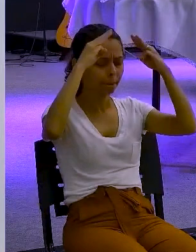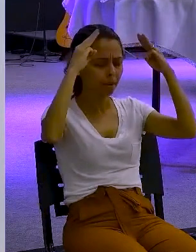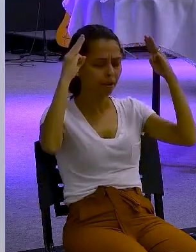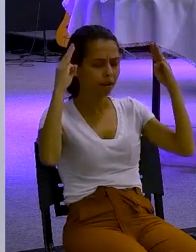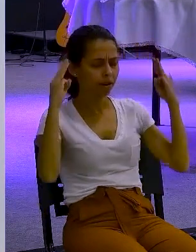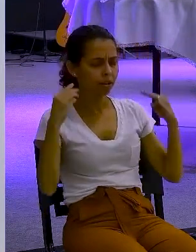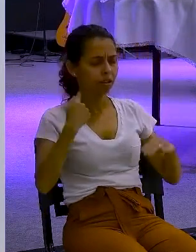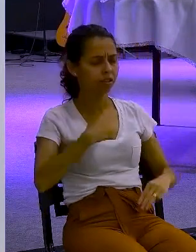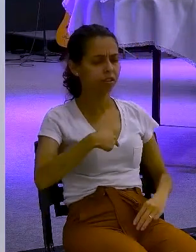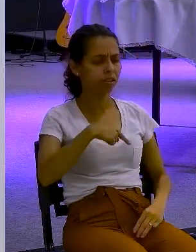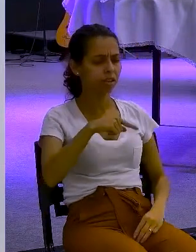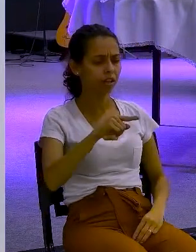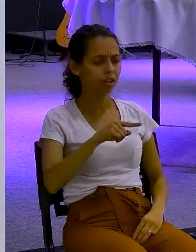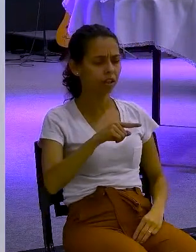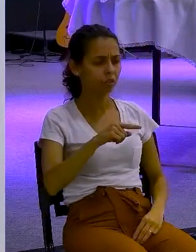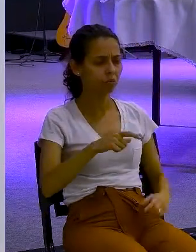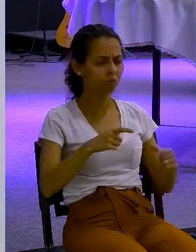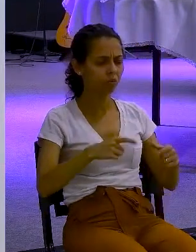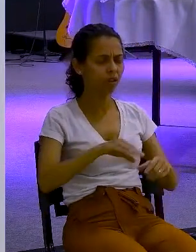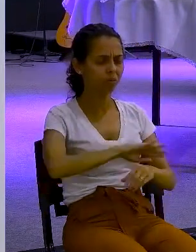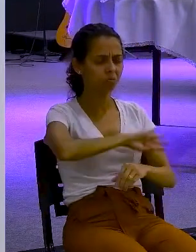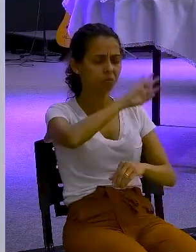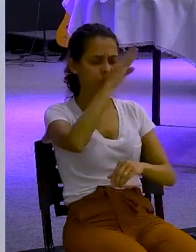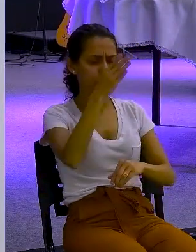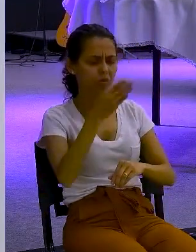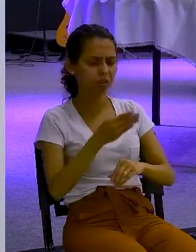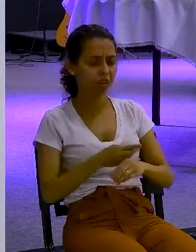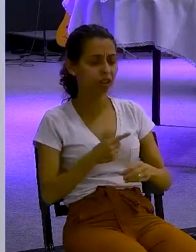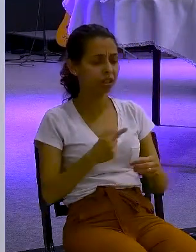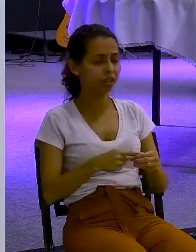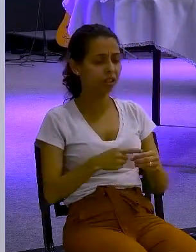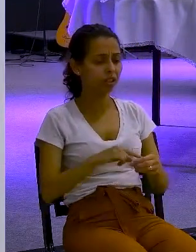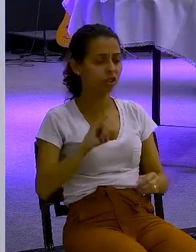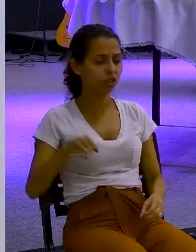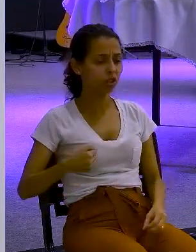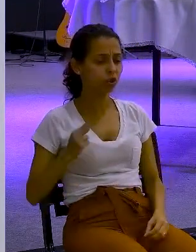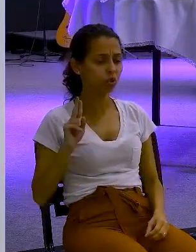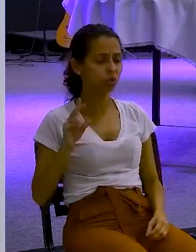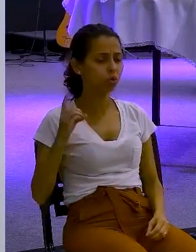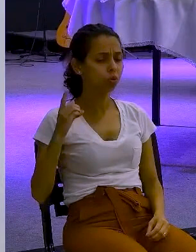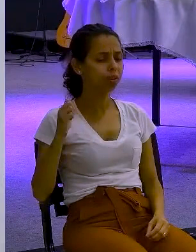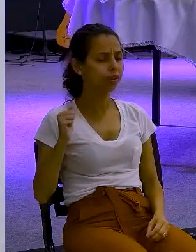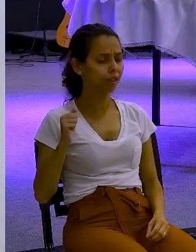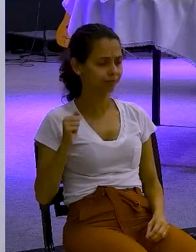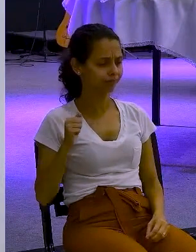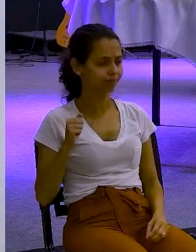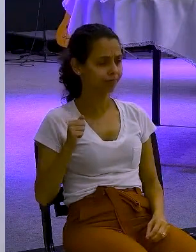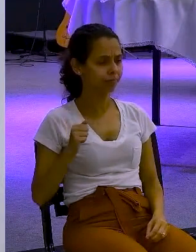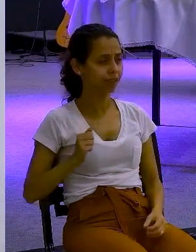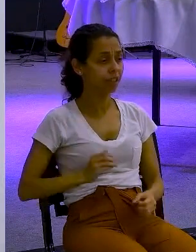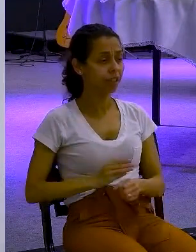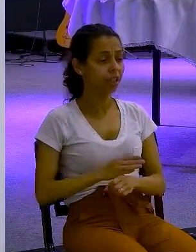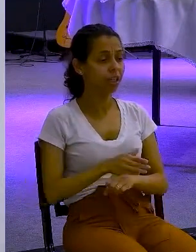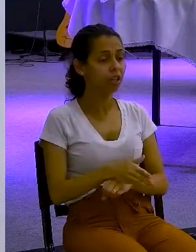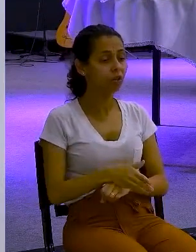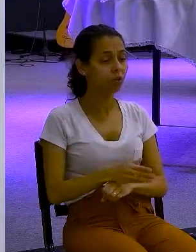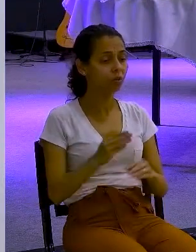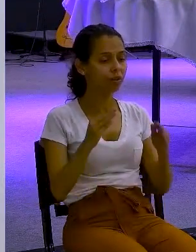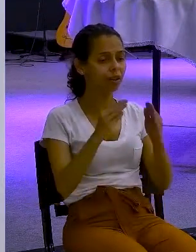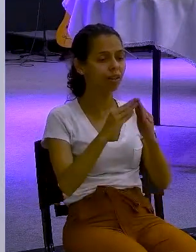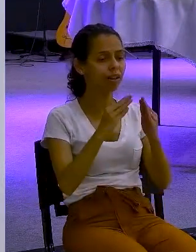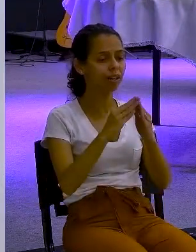região montanhosa, a uma cidade de Judá. Entrou na casa de Zacarias e saudou